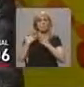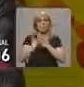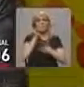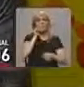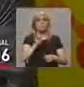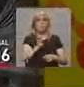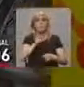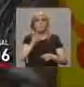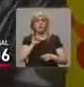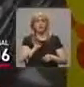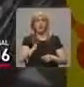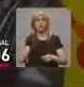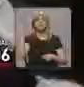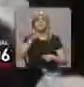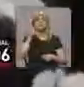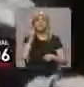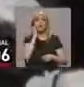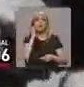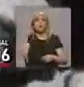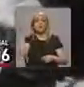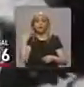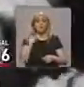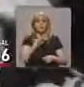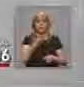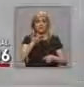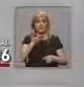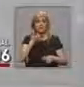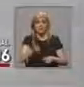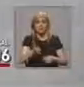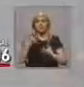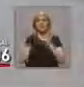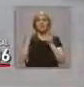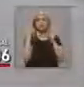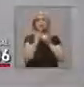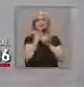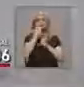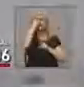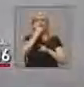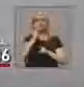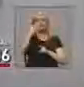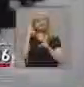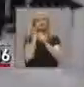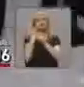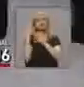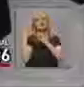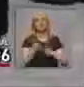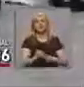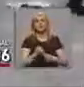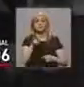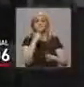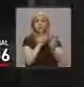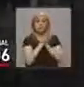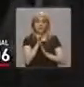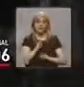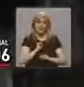pai, veio de Angola em 1975 e trouxeram também muitas histórias, que, algumas das quais foram aproveitadas por